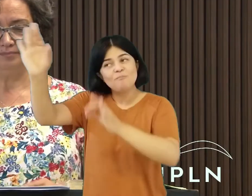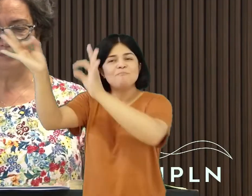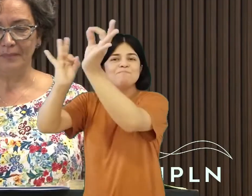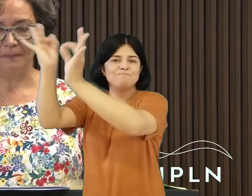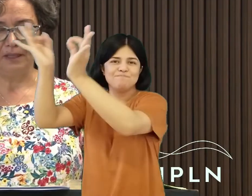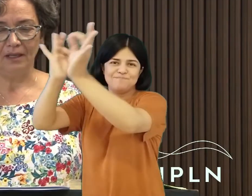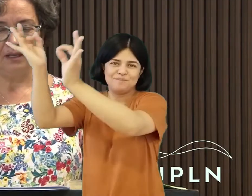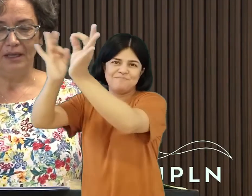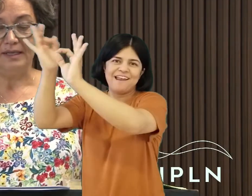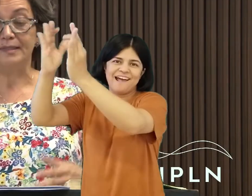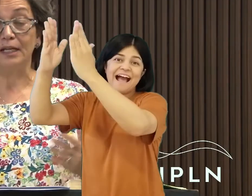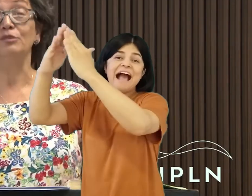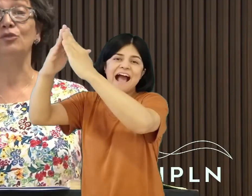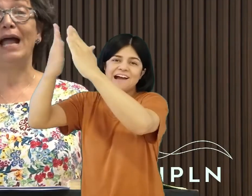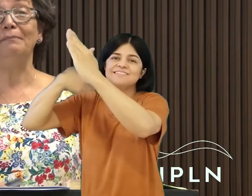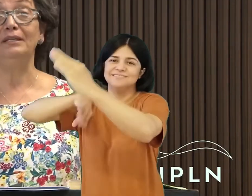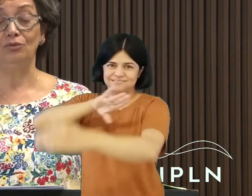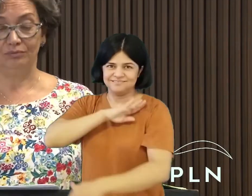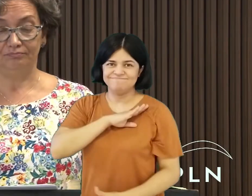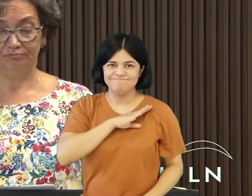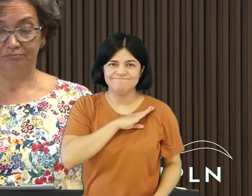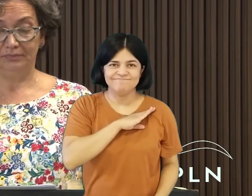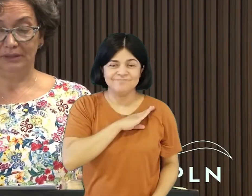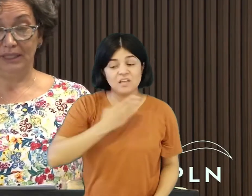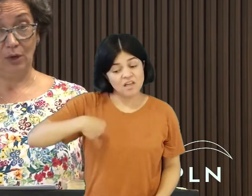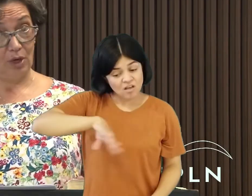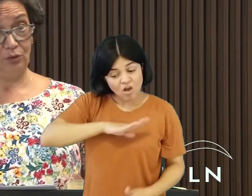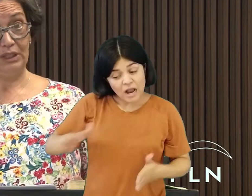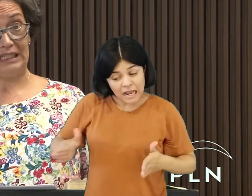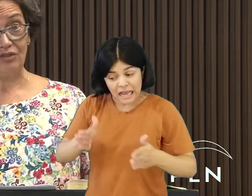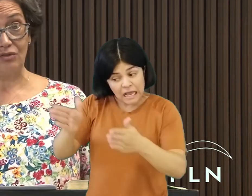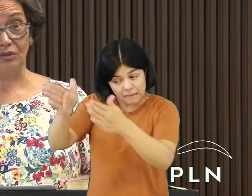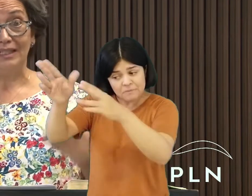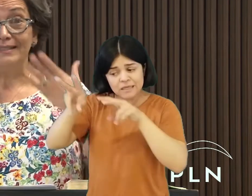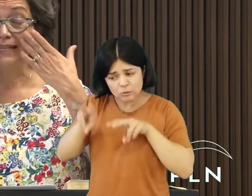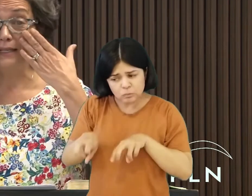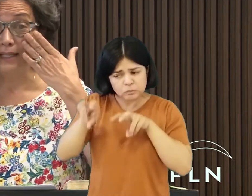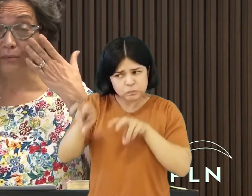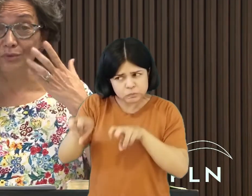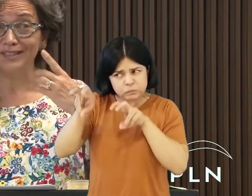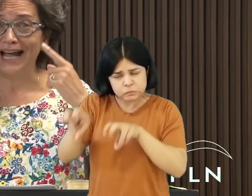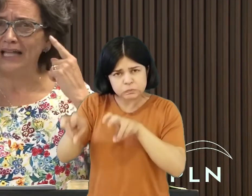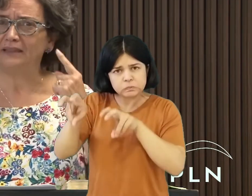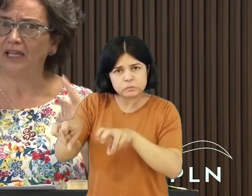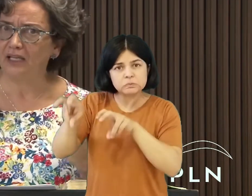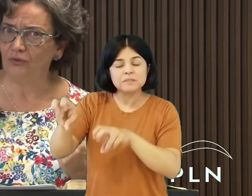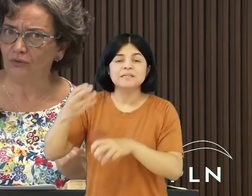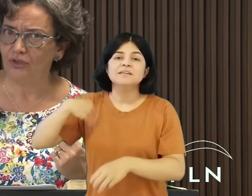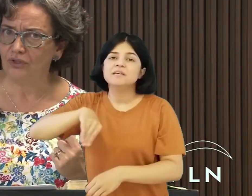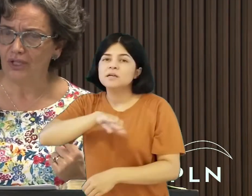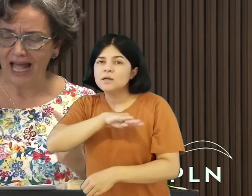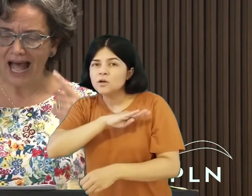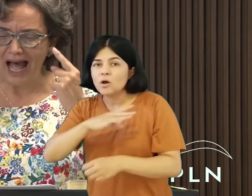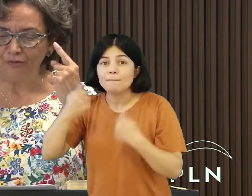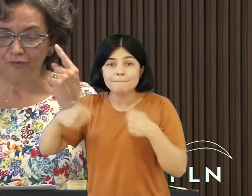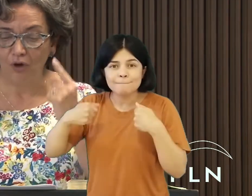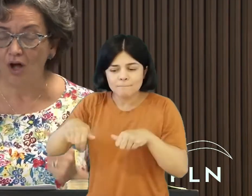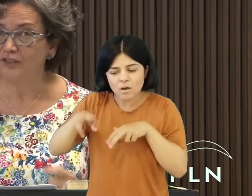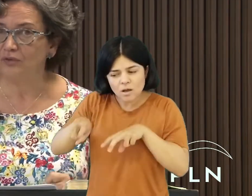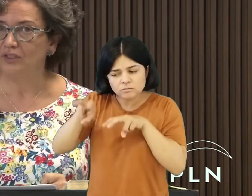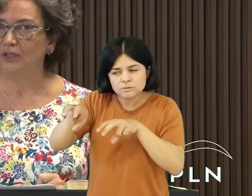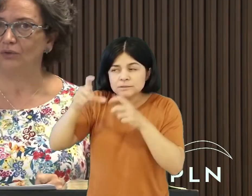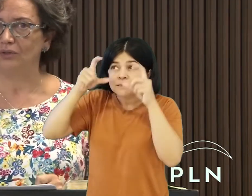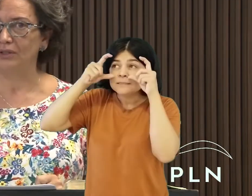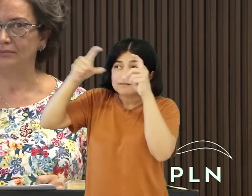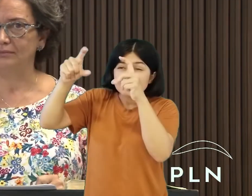lugar. Estamos no caminho. Enquanto isso, seguimos atentos à